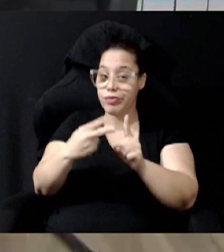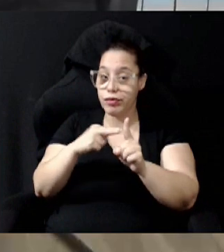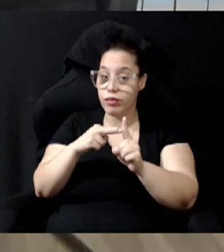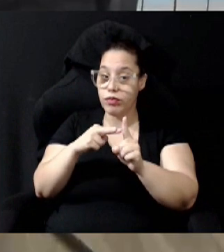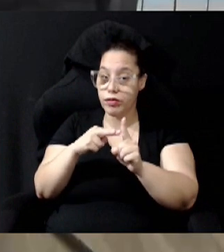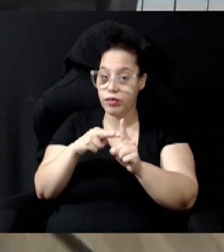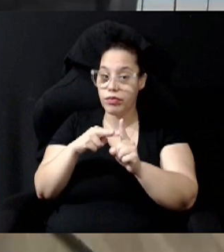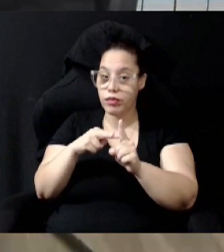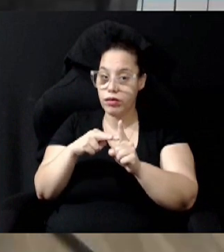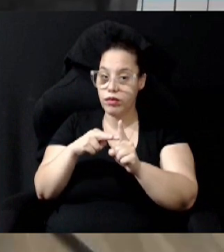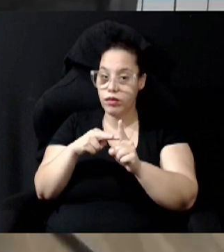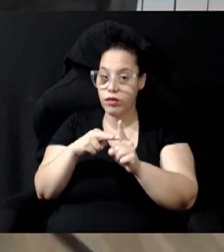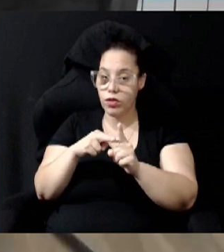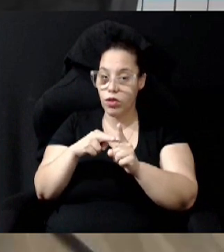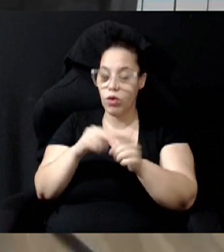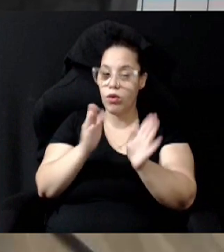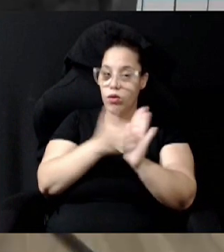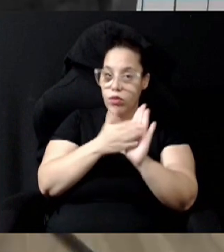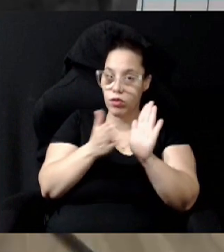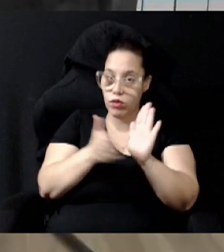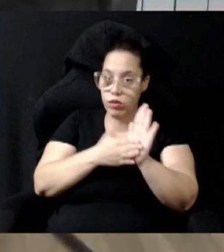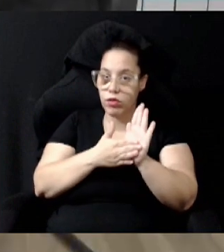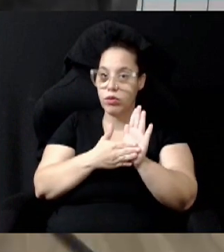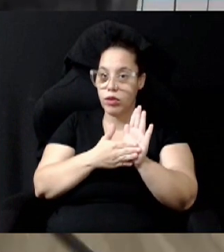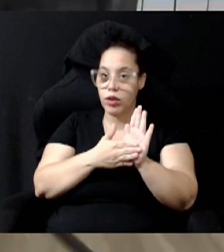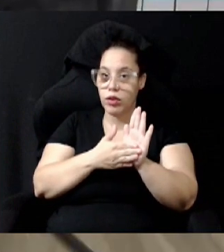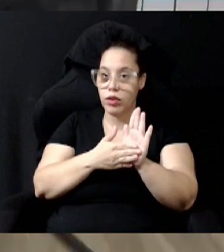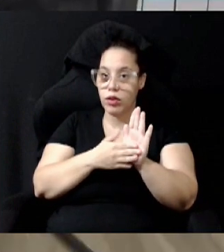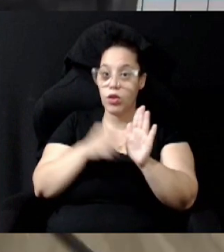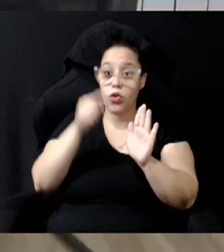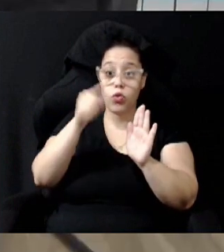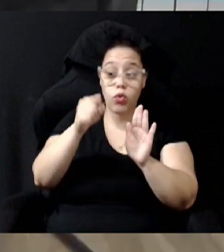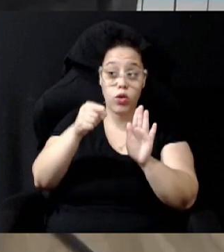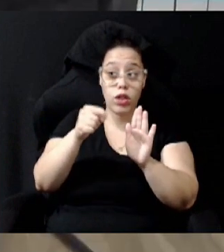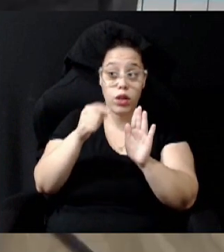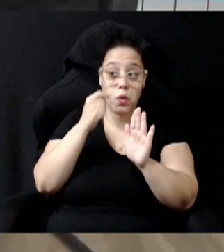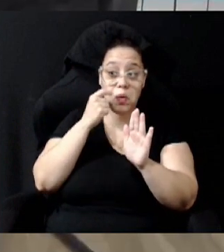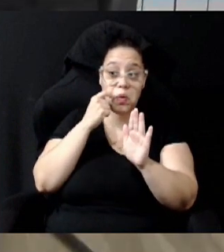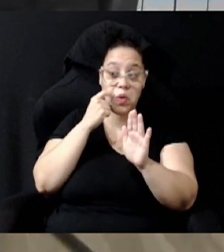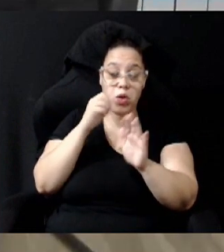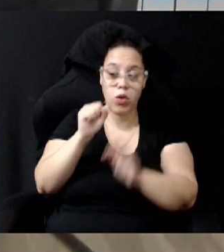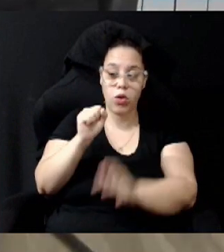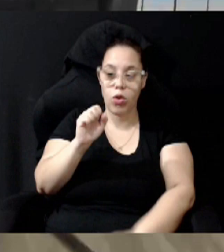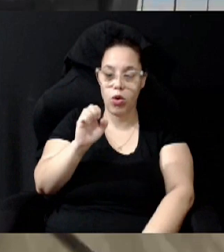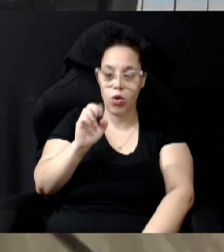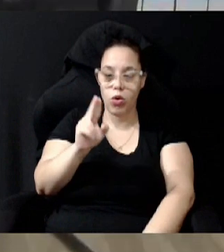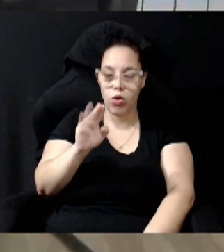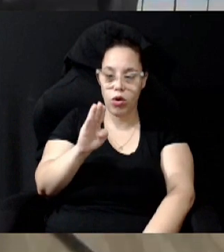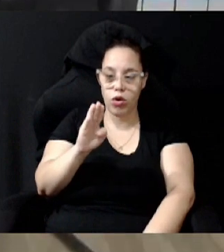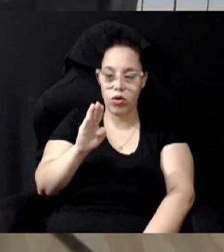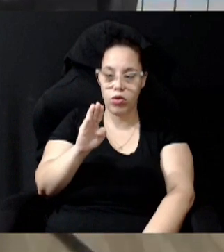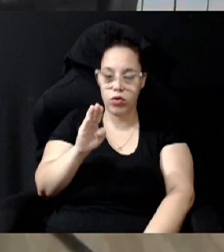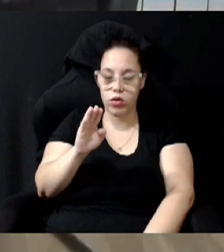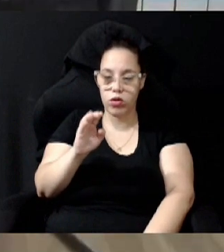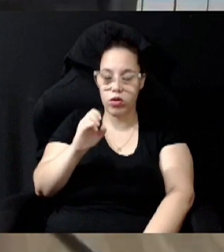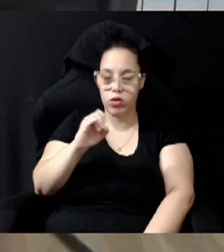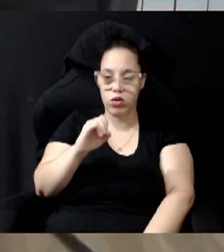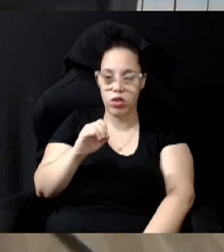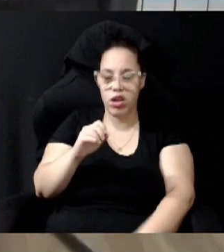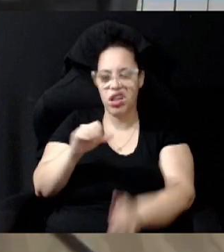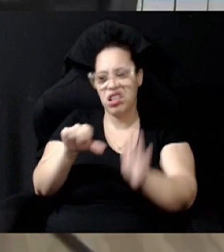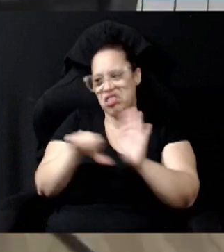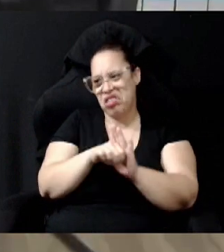uma propositura, uma proposta, e você, ao invés de vir substantivamente dizer porque aquela proposta é inadequada,